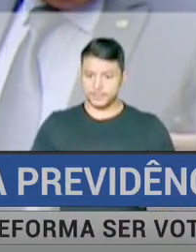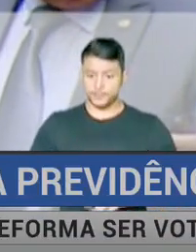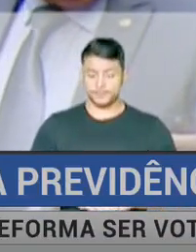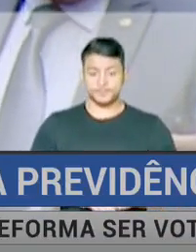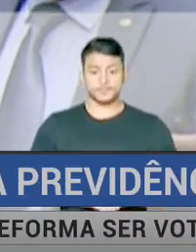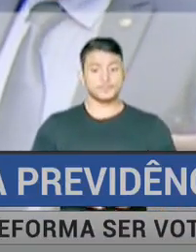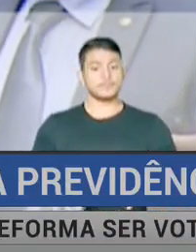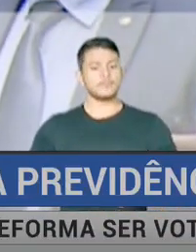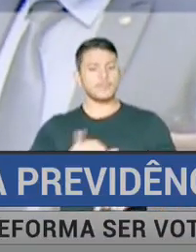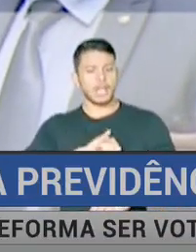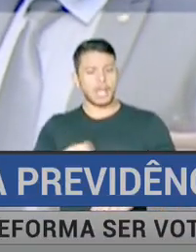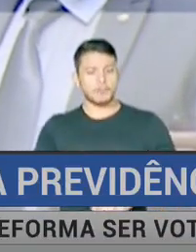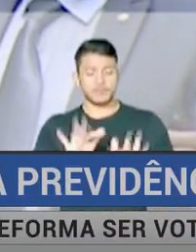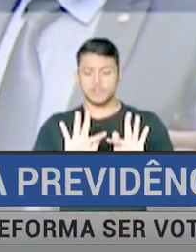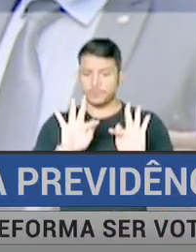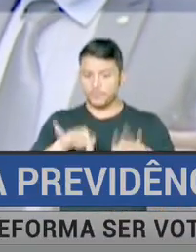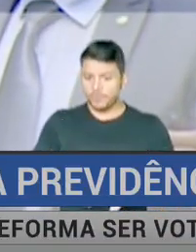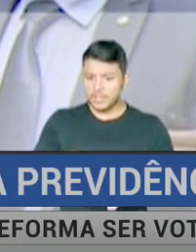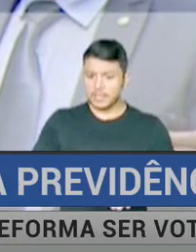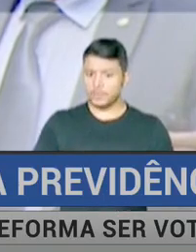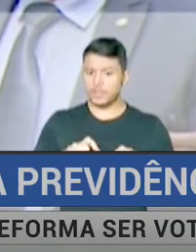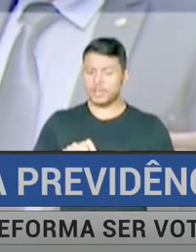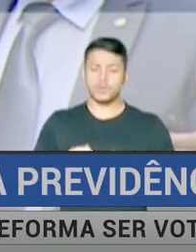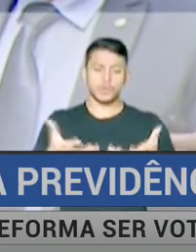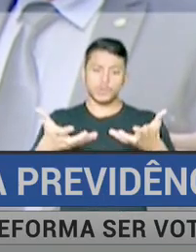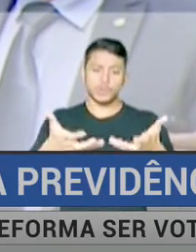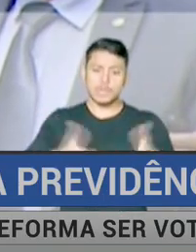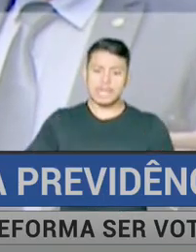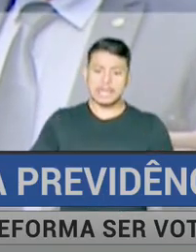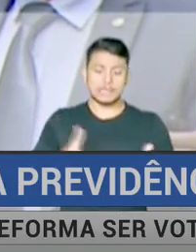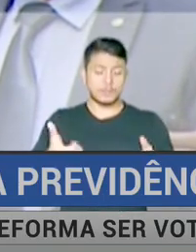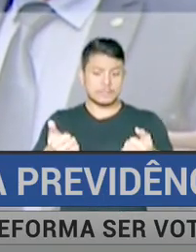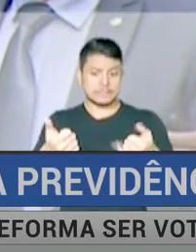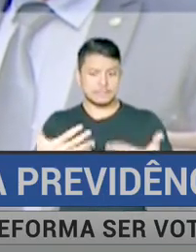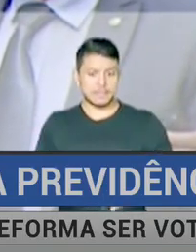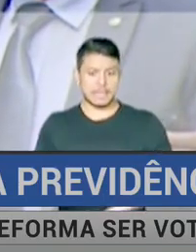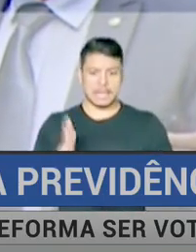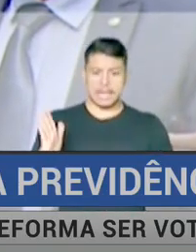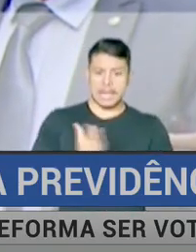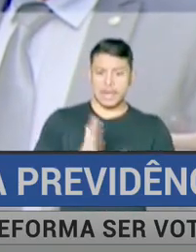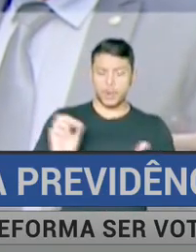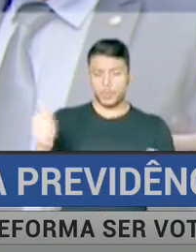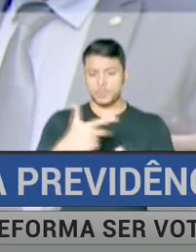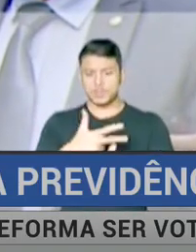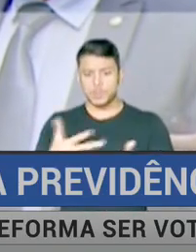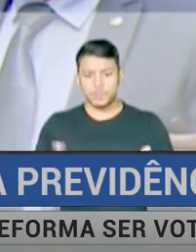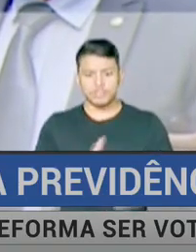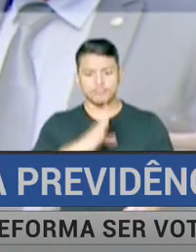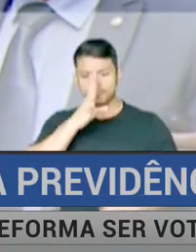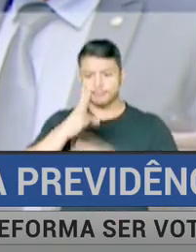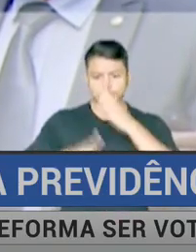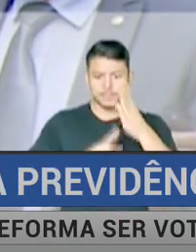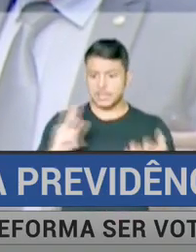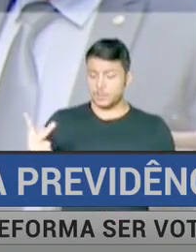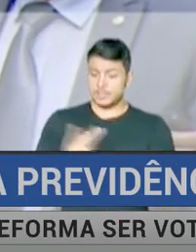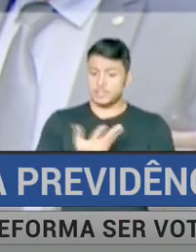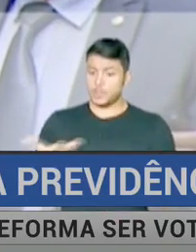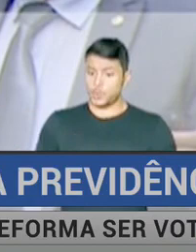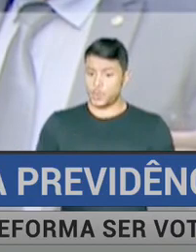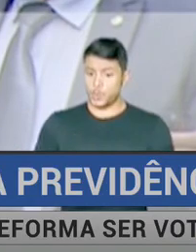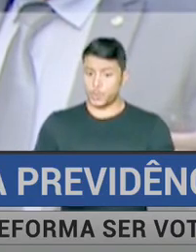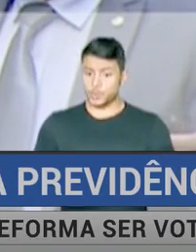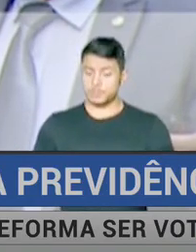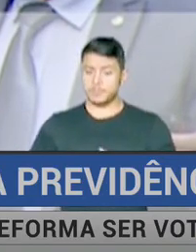E, para encerrar, eu não vou falar sobre alguns excessos que ocorreram hoje aqui no Parlamento, mas